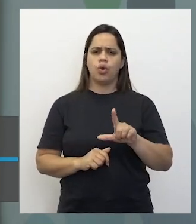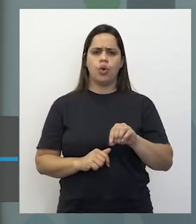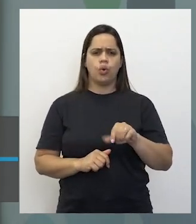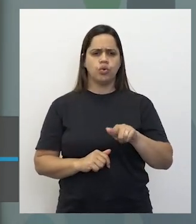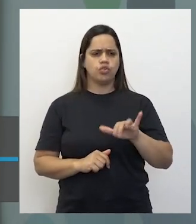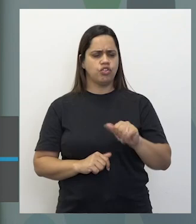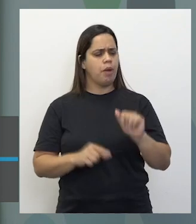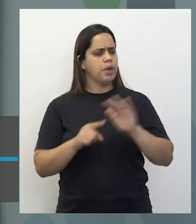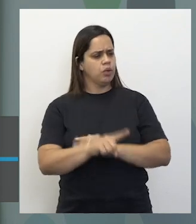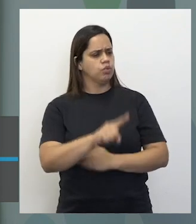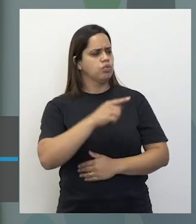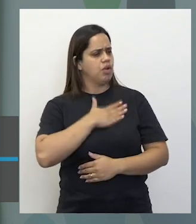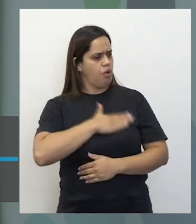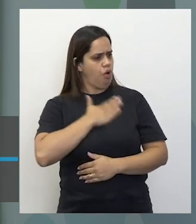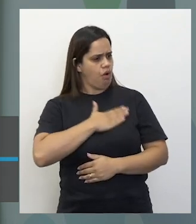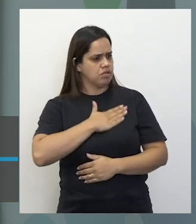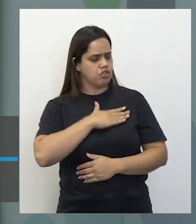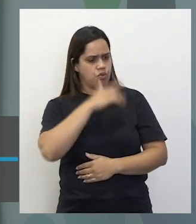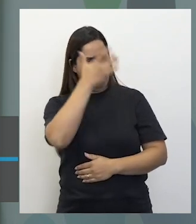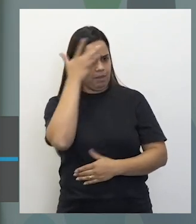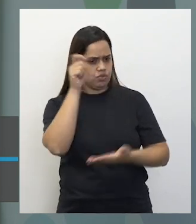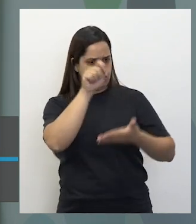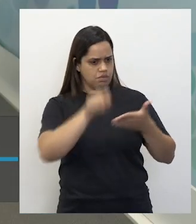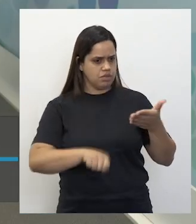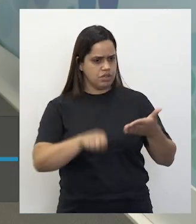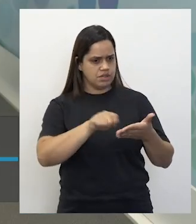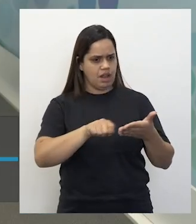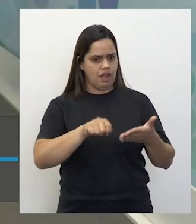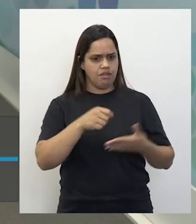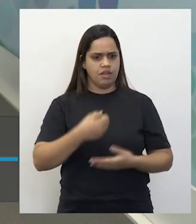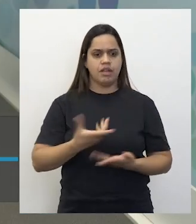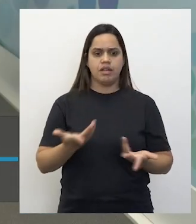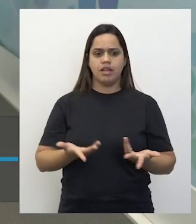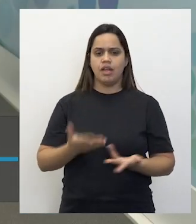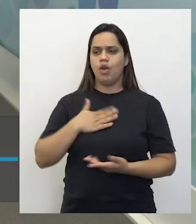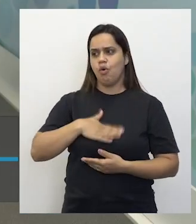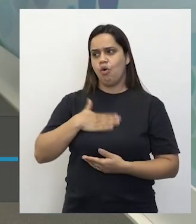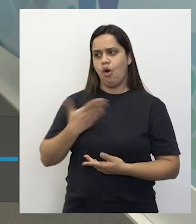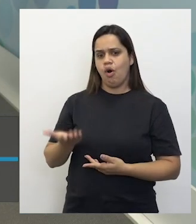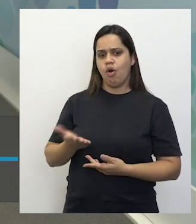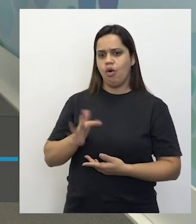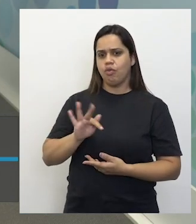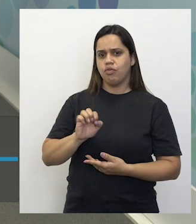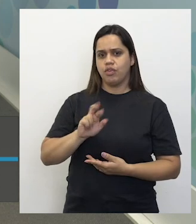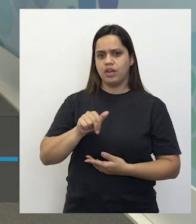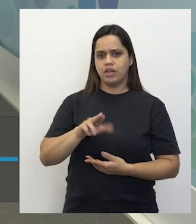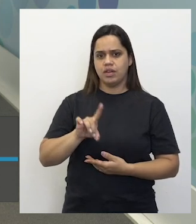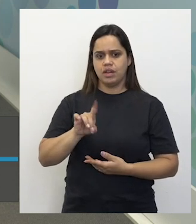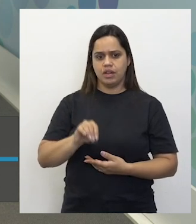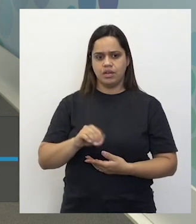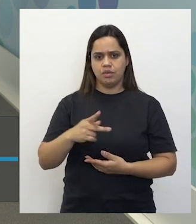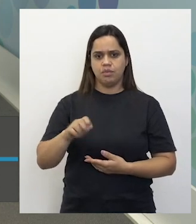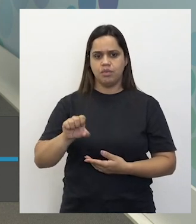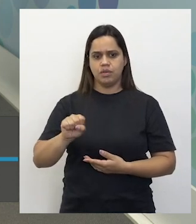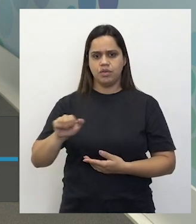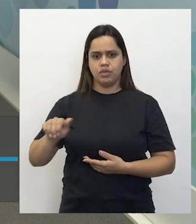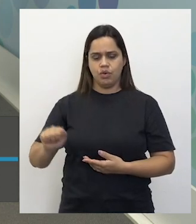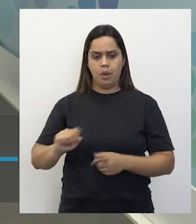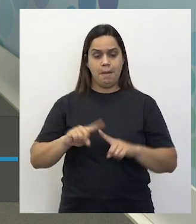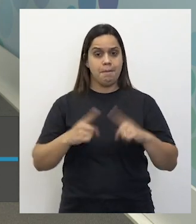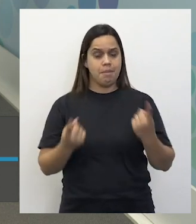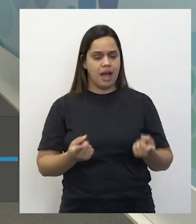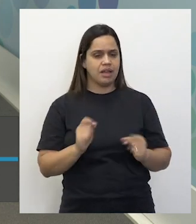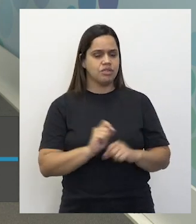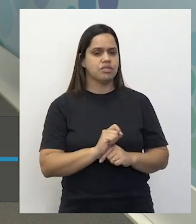um autor, assim, preferido de poema? Então, eu gosto muito do Fernando Pessoa, mas o guardador de rebanhos, ele